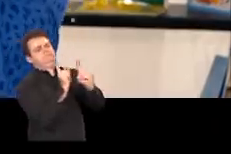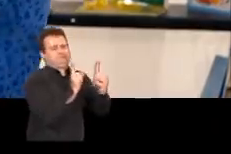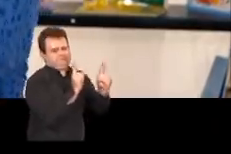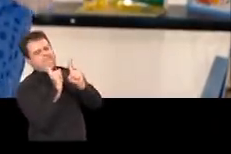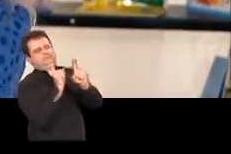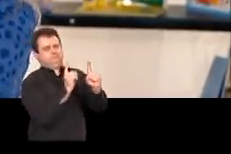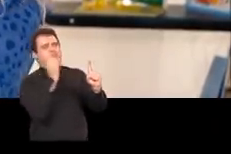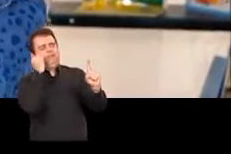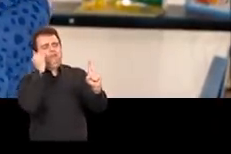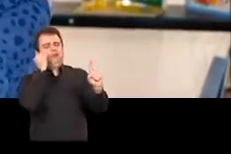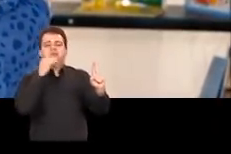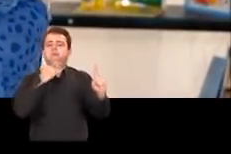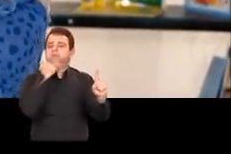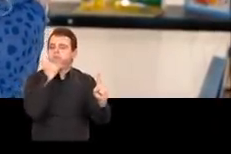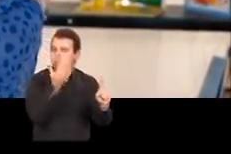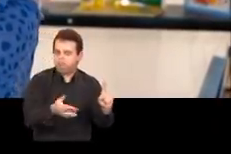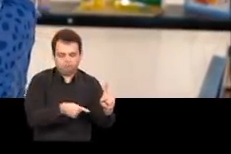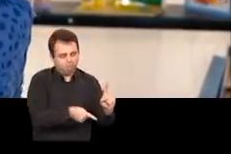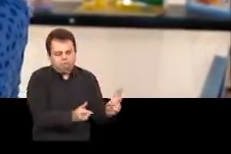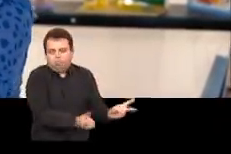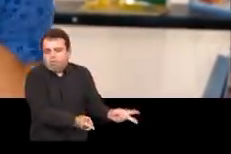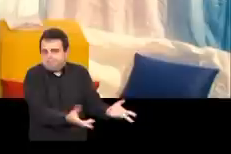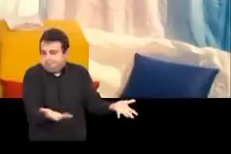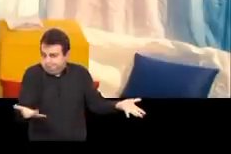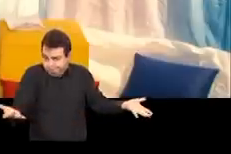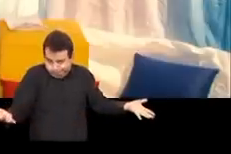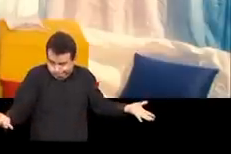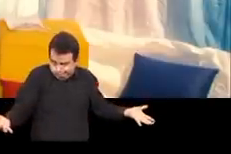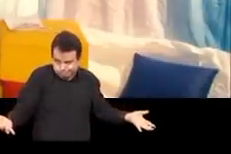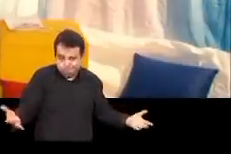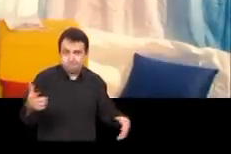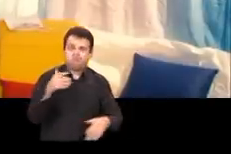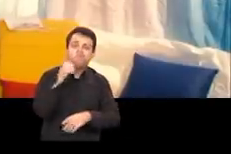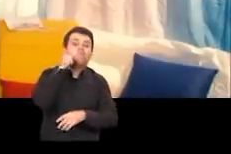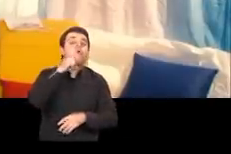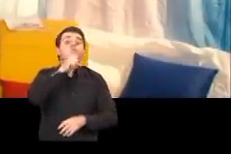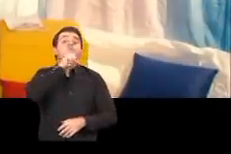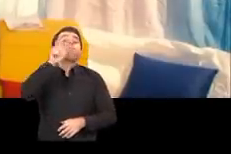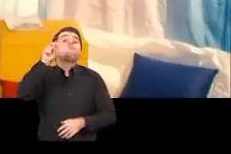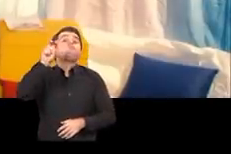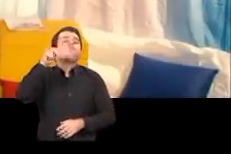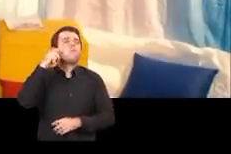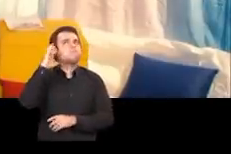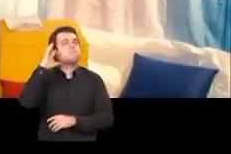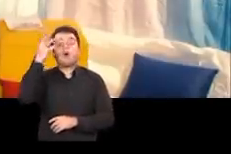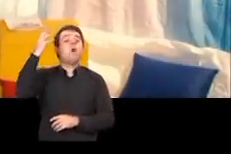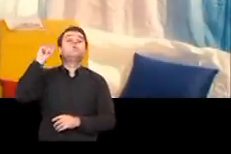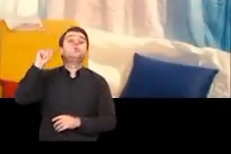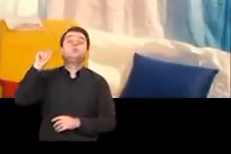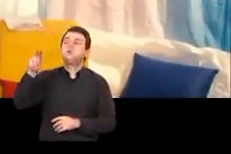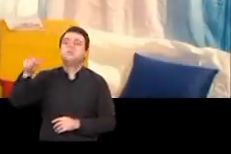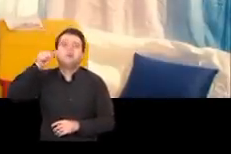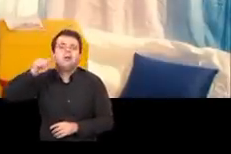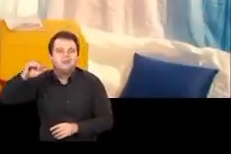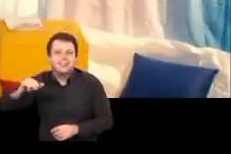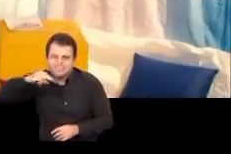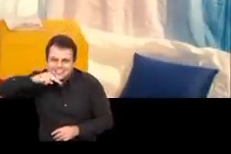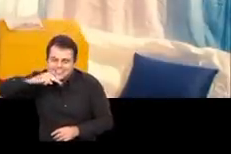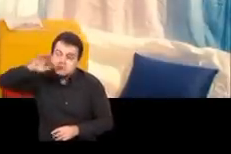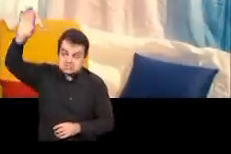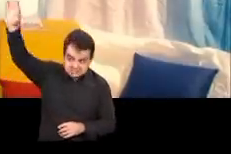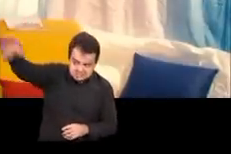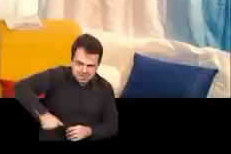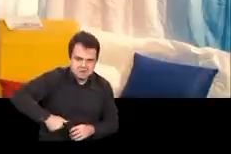puxa! Nada do rabanete sair da terra. A vovó, então, resolveu chamar a neta. A